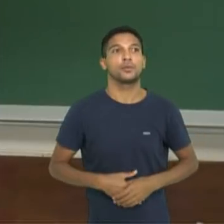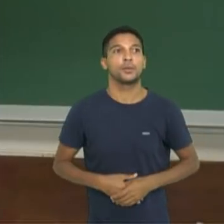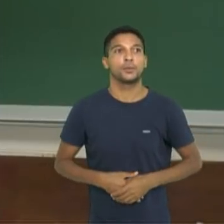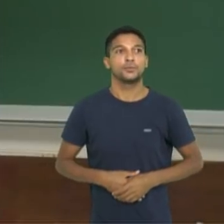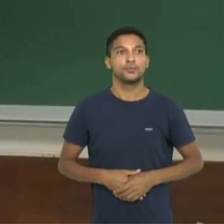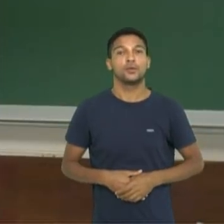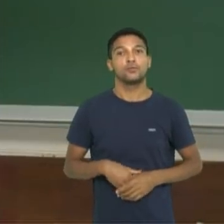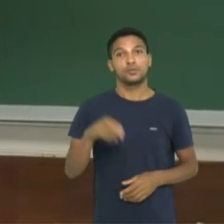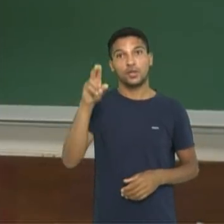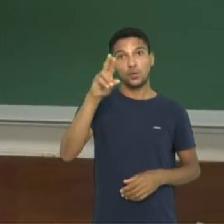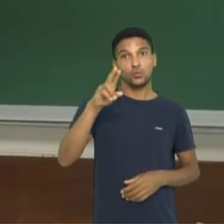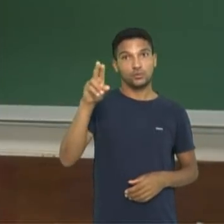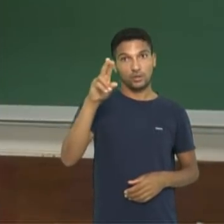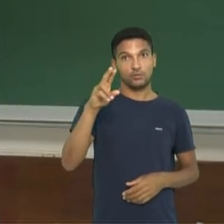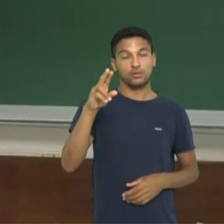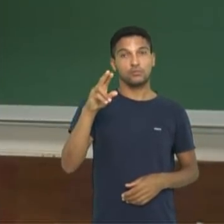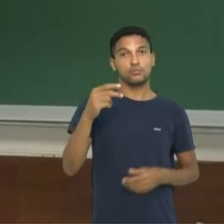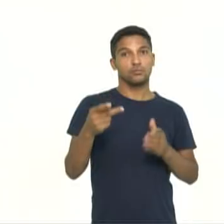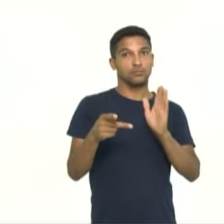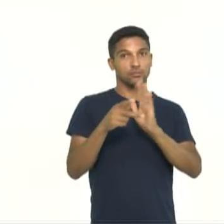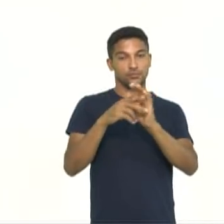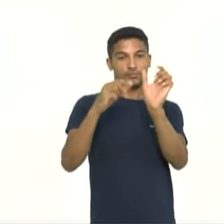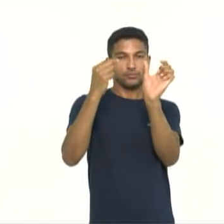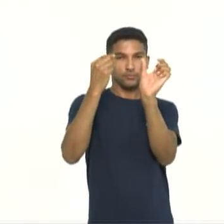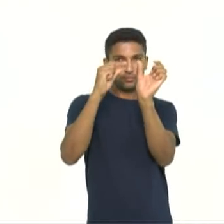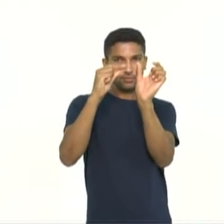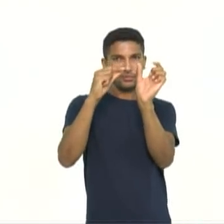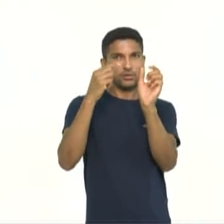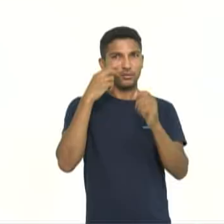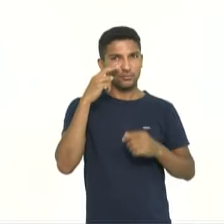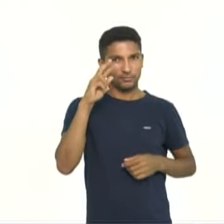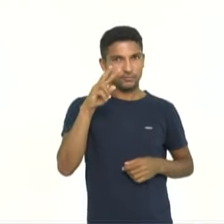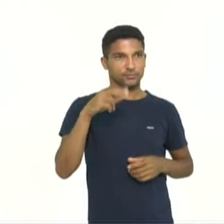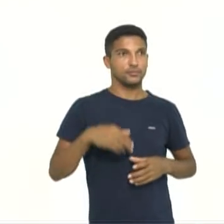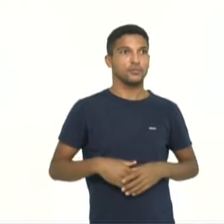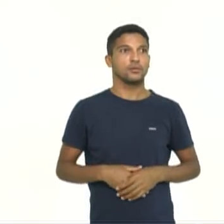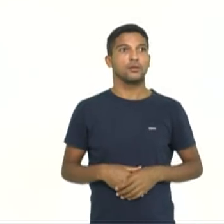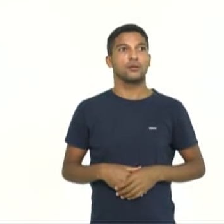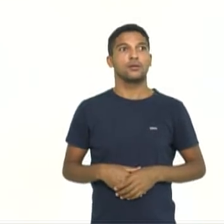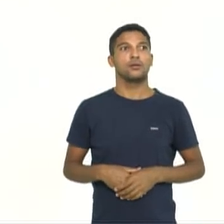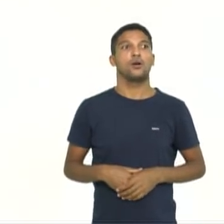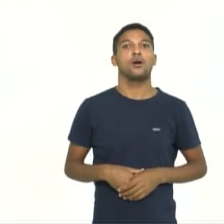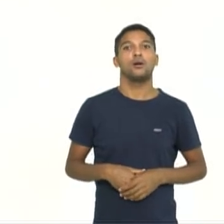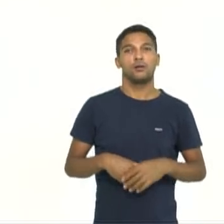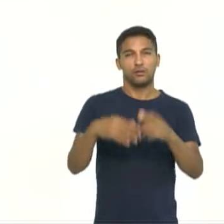conjunções coordenadas aditivas, ok? Então eu arrumo o quarto e tiro o pó dos